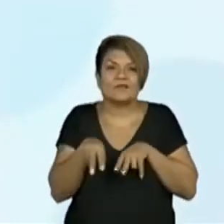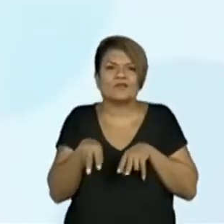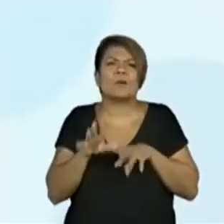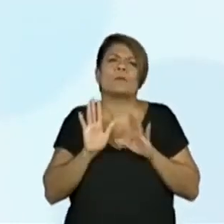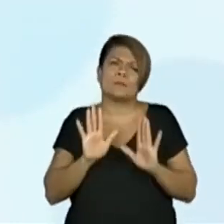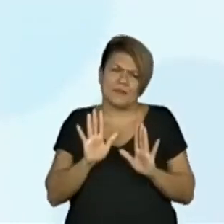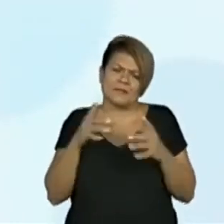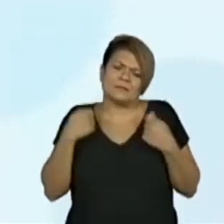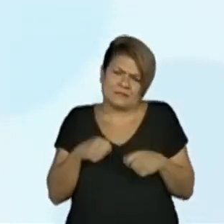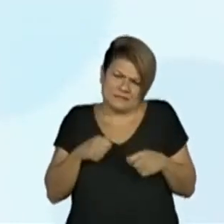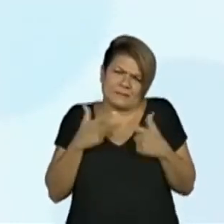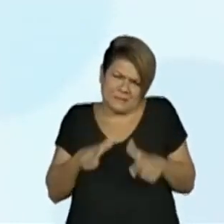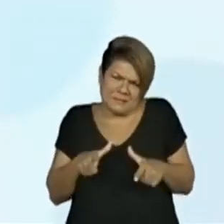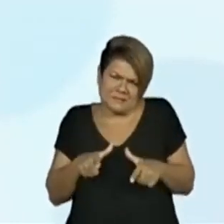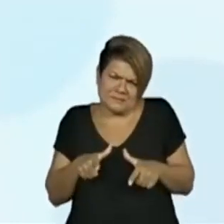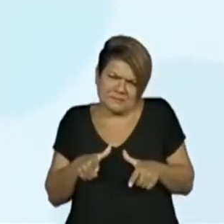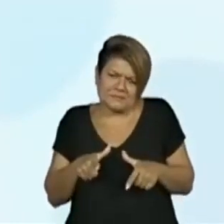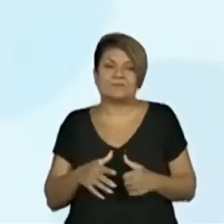pouquinho mais.